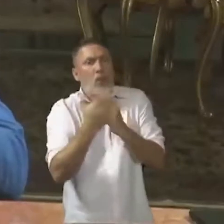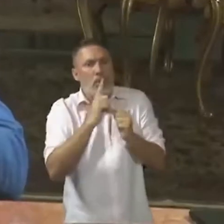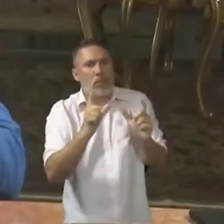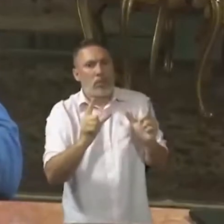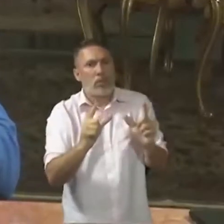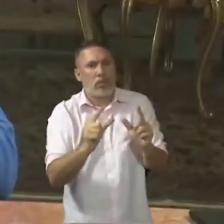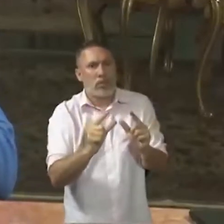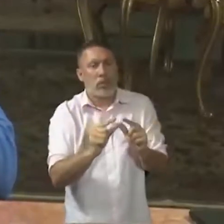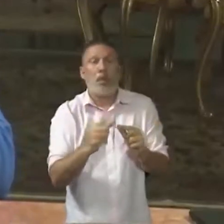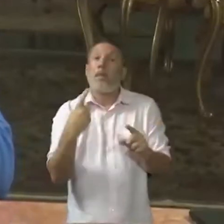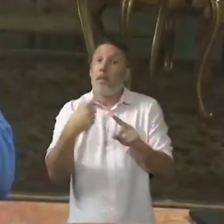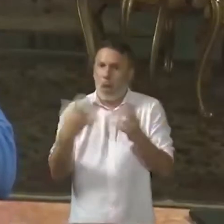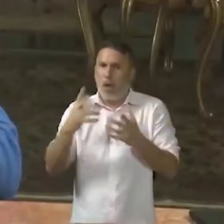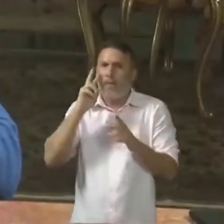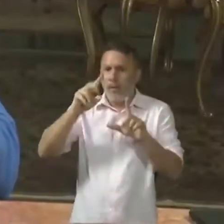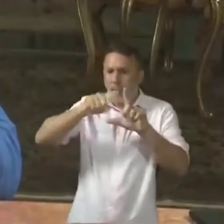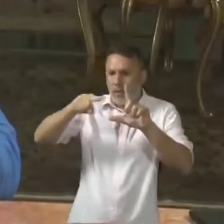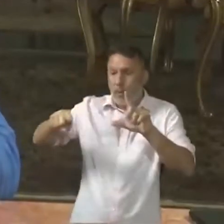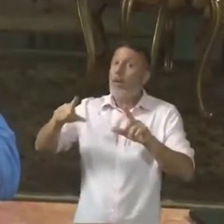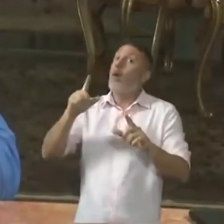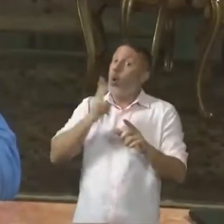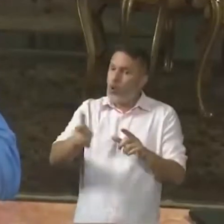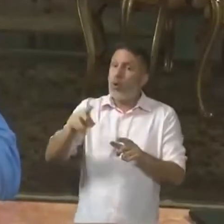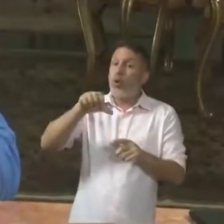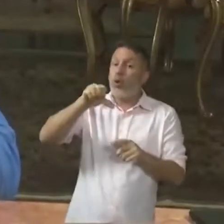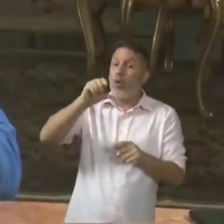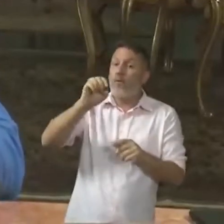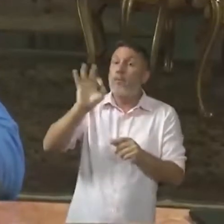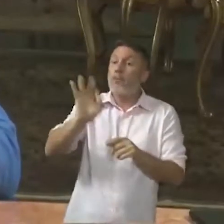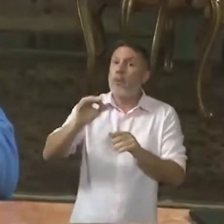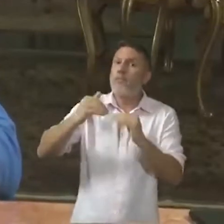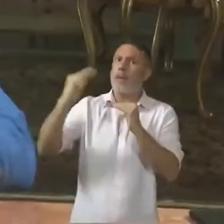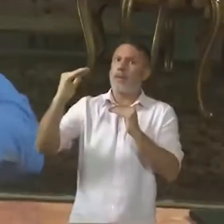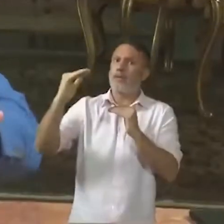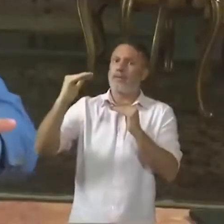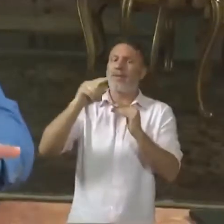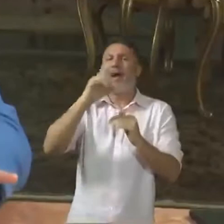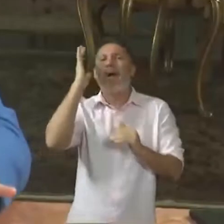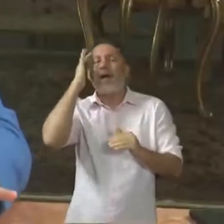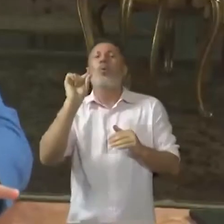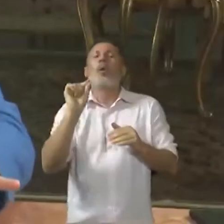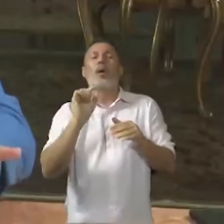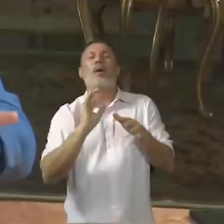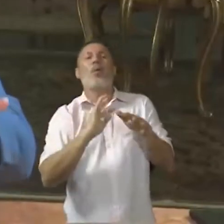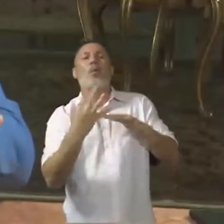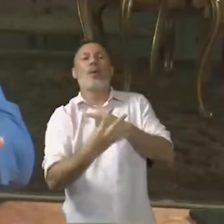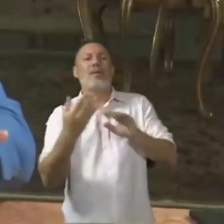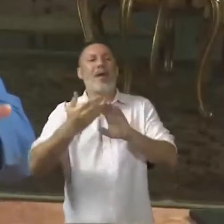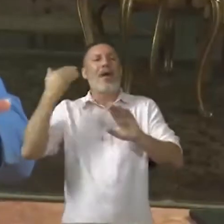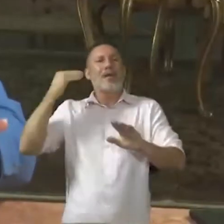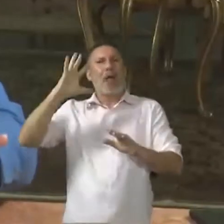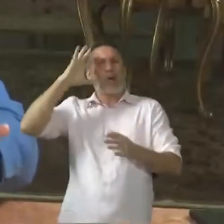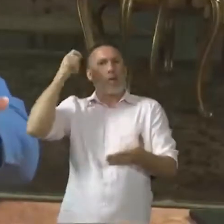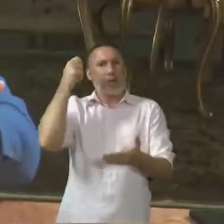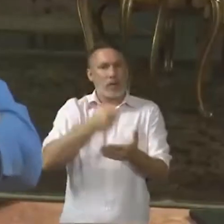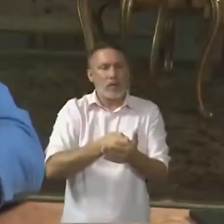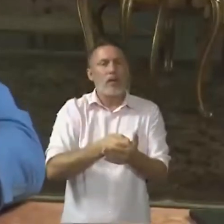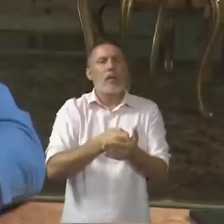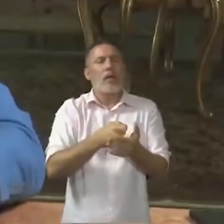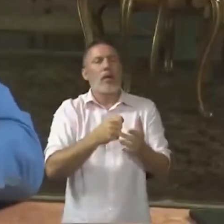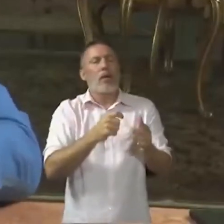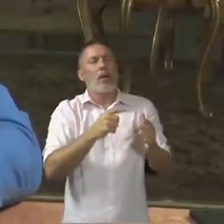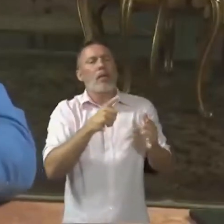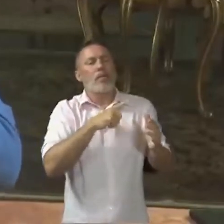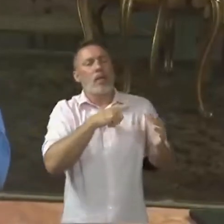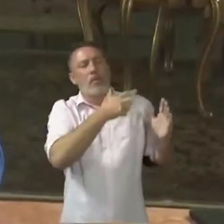nós estamos com índice de ocupação de leitos de UTI acima de 90%. Então, assim, nós estamos dizendo que a quarentena está produzindo um resultado,